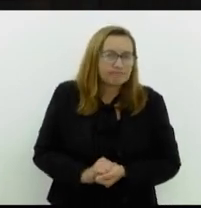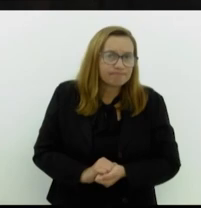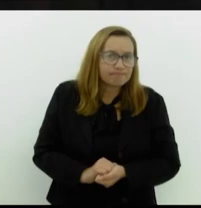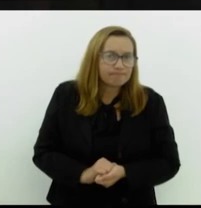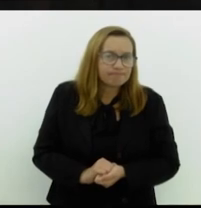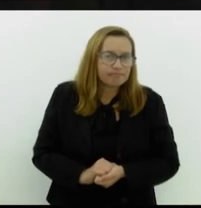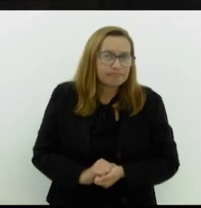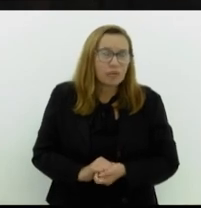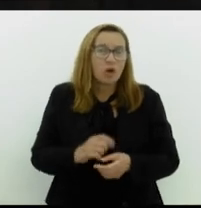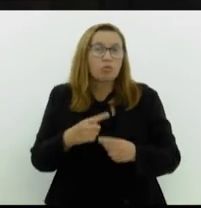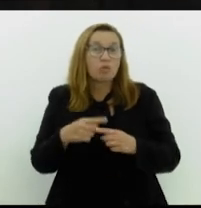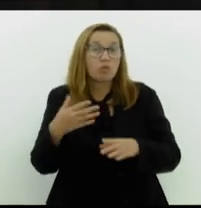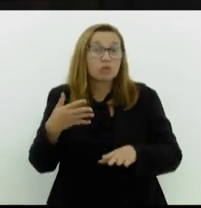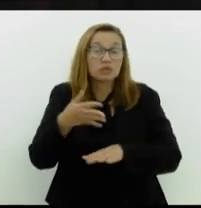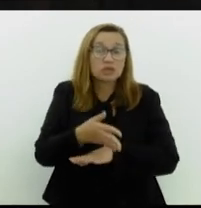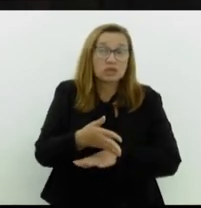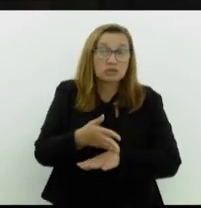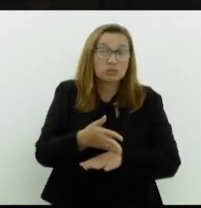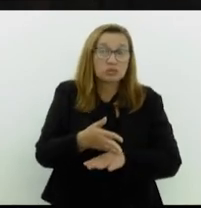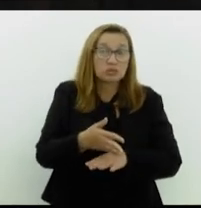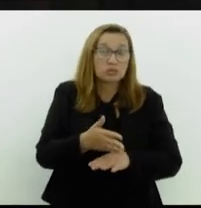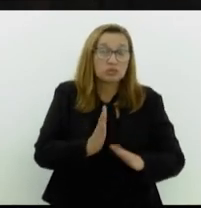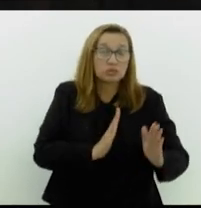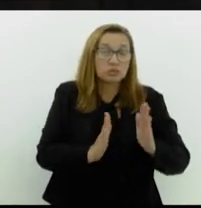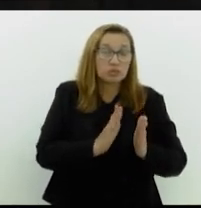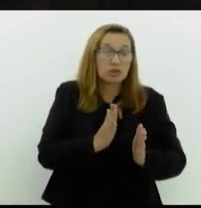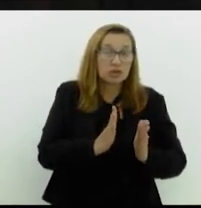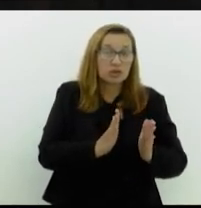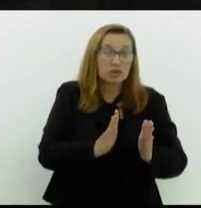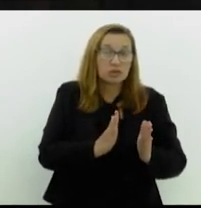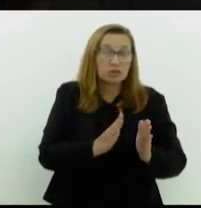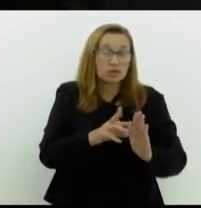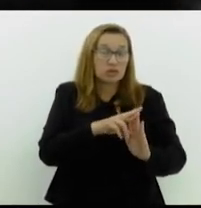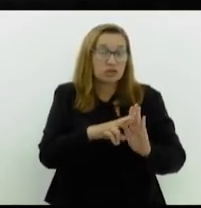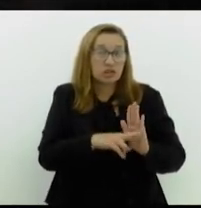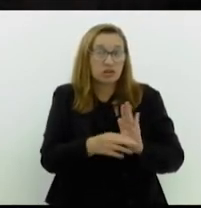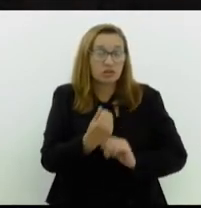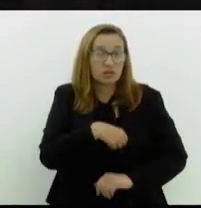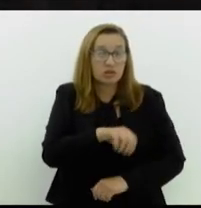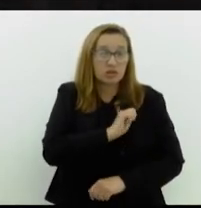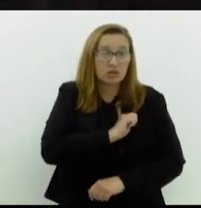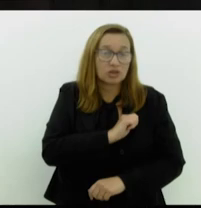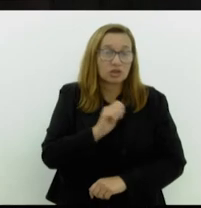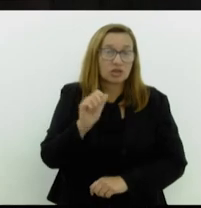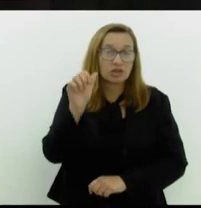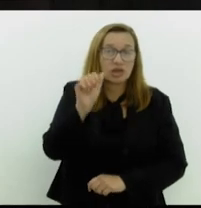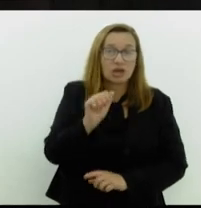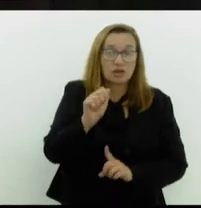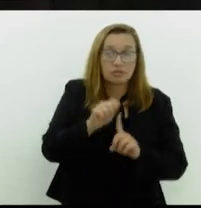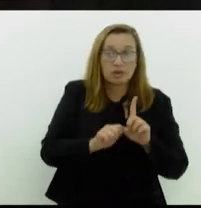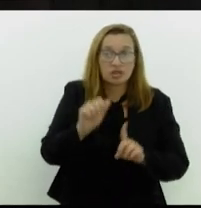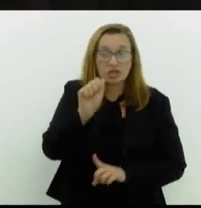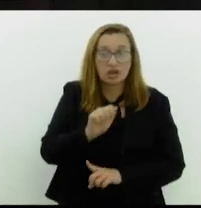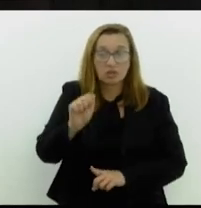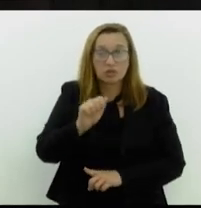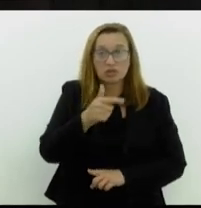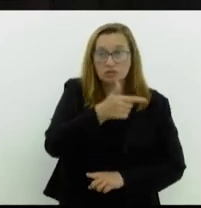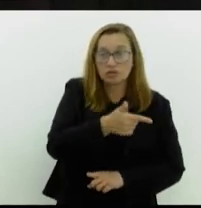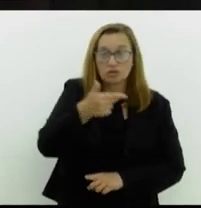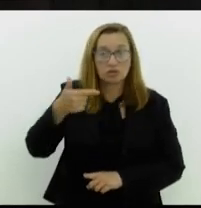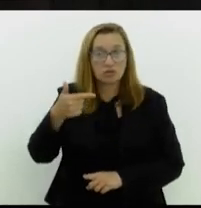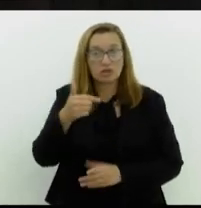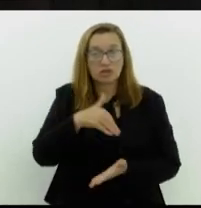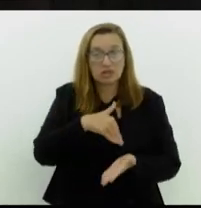Porque quando entramos no regime, em agosto de 22, a Secretaria de Planejamento